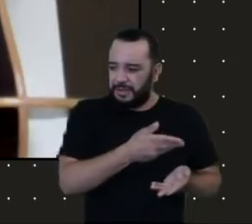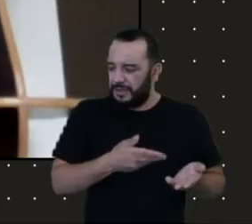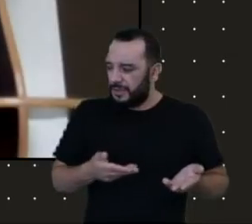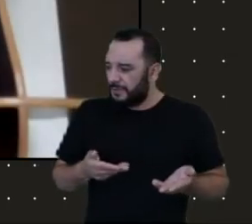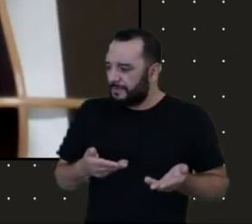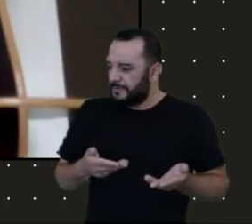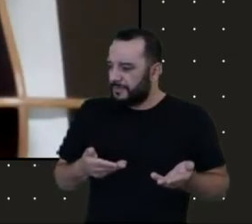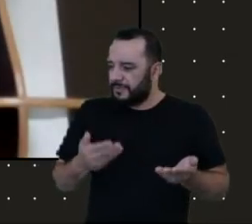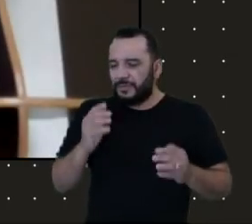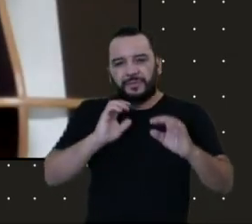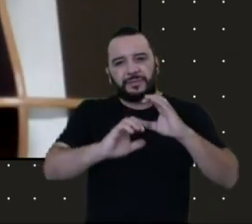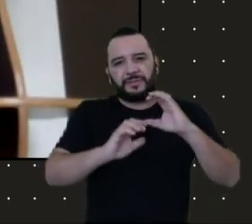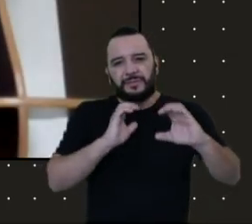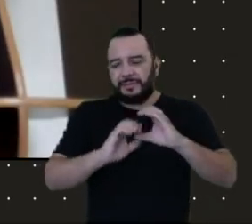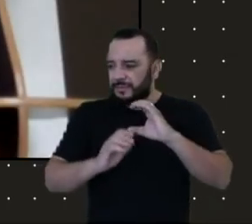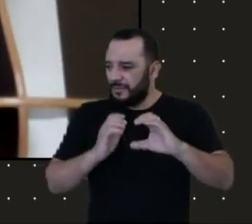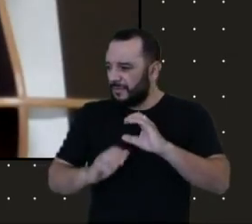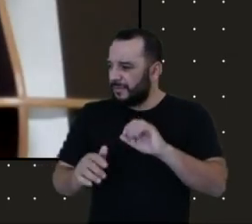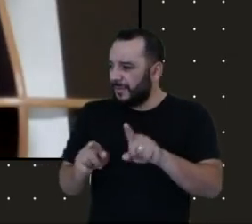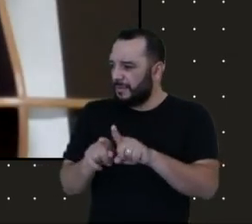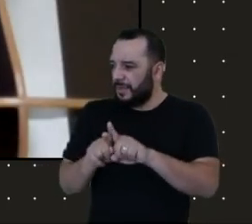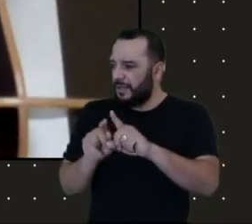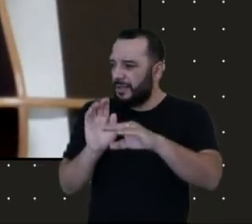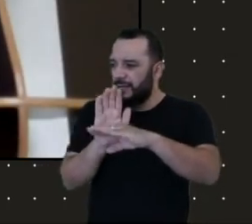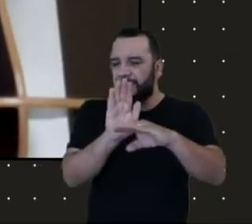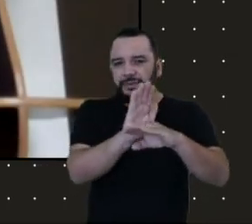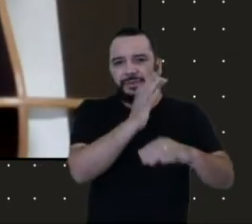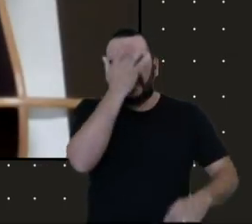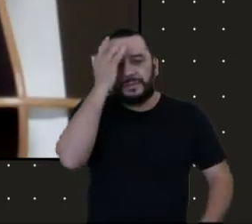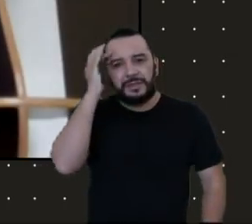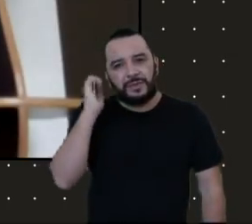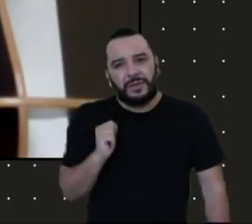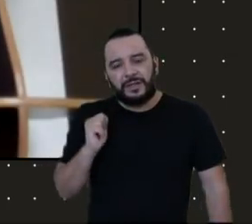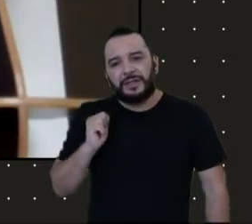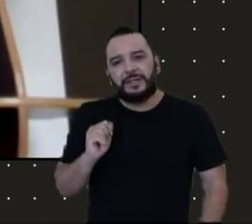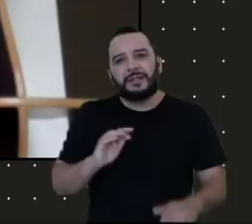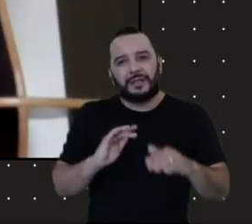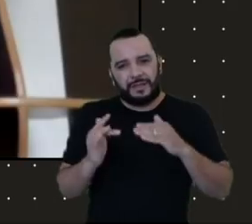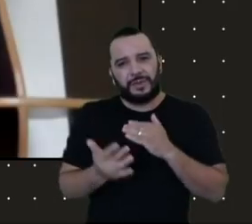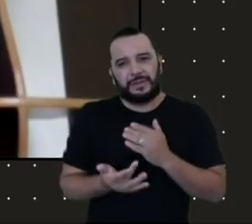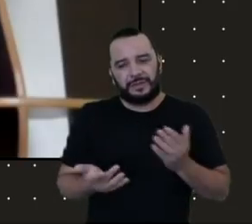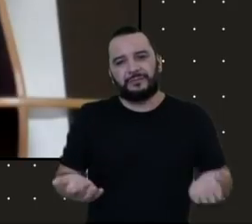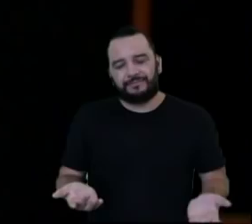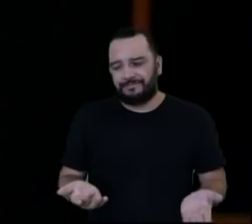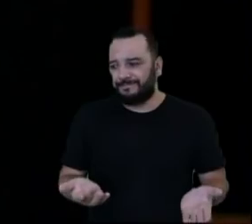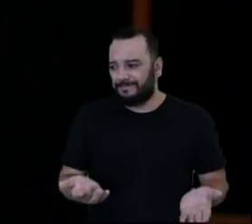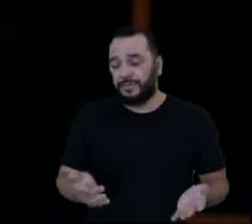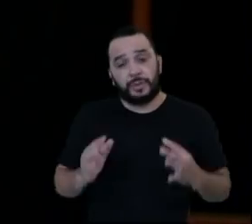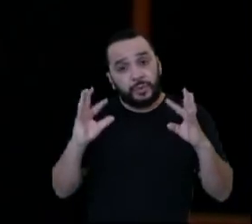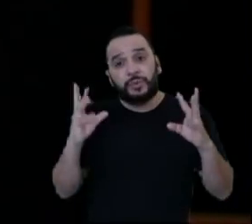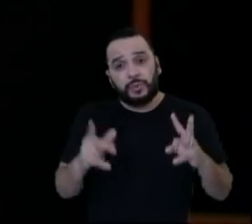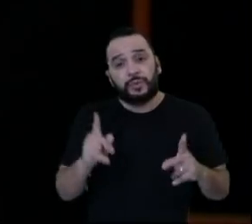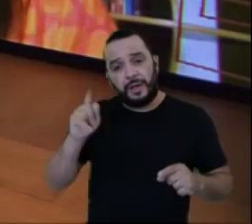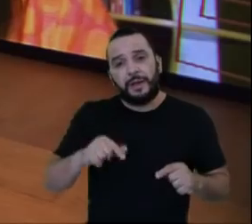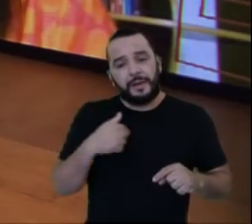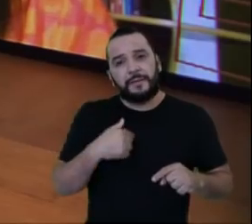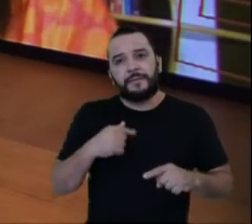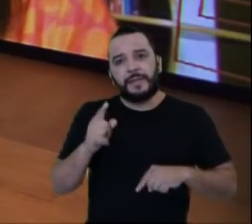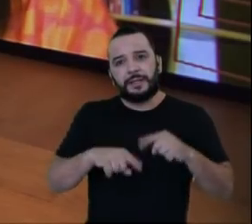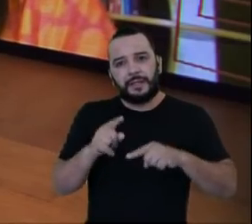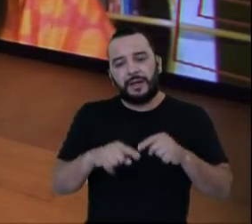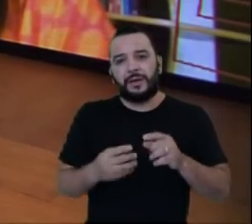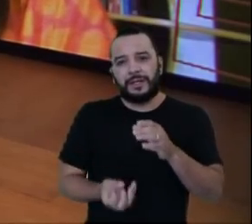entende a espiritualidade, o processo do nascer, do morrer, a transcendência da